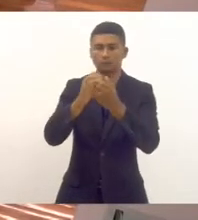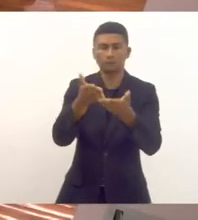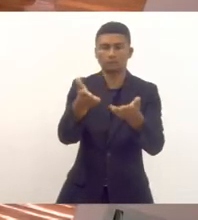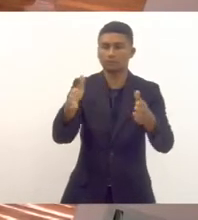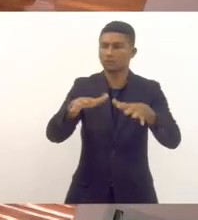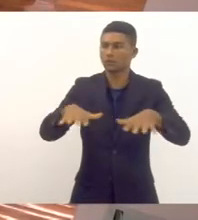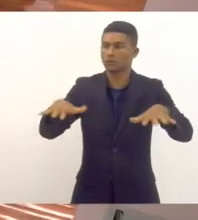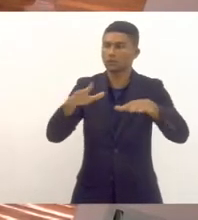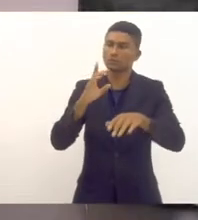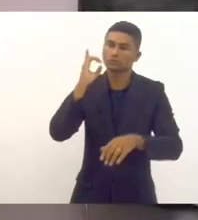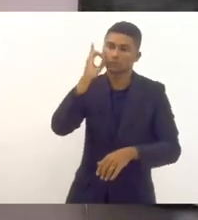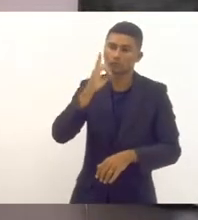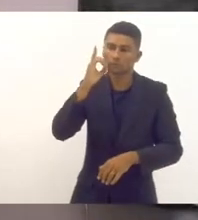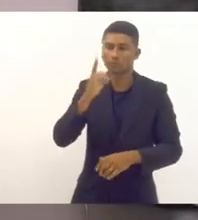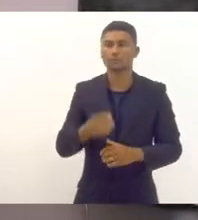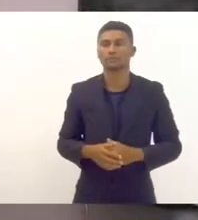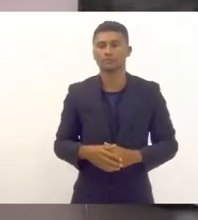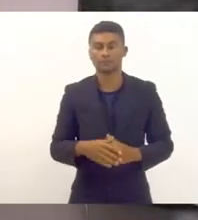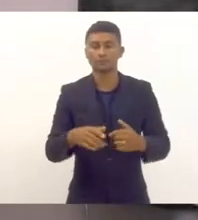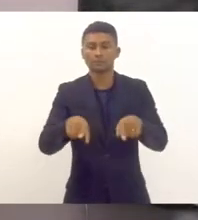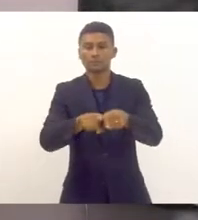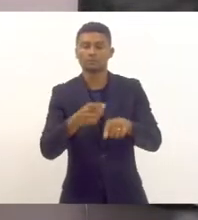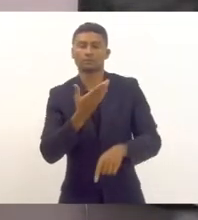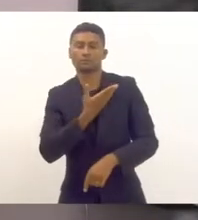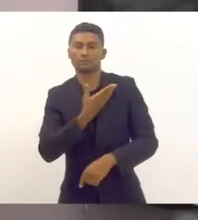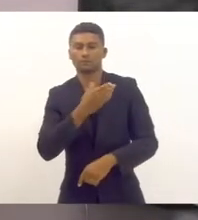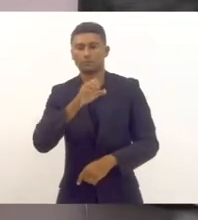casa. E em nome do meu amigo Silvio